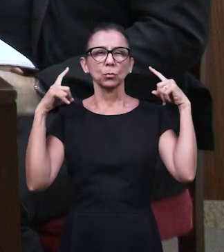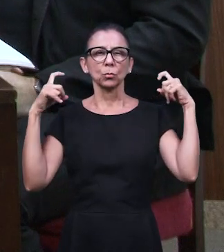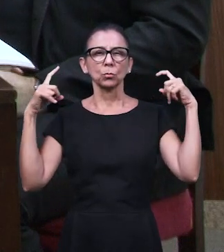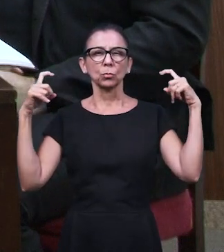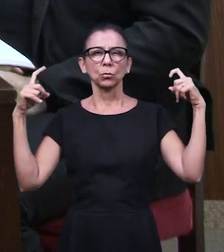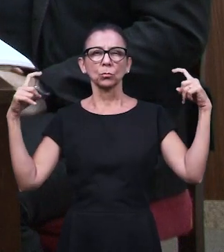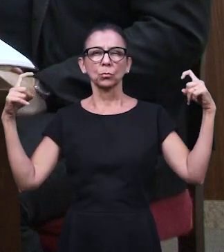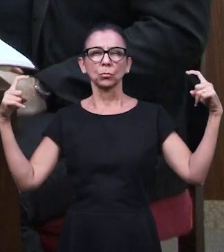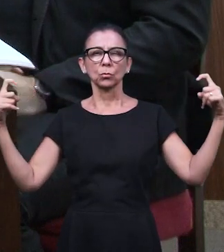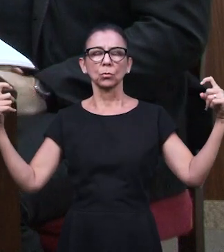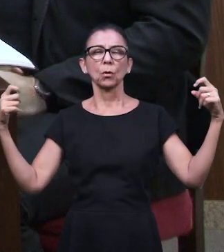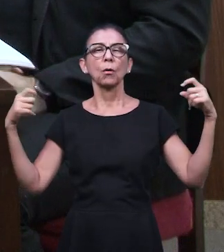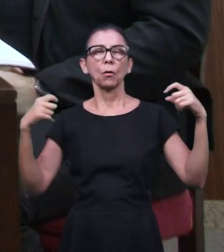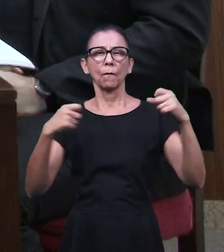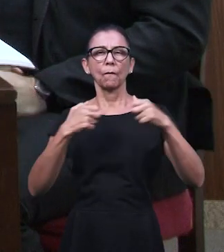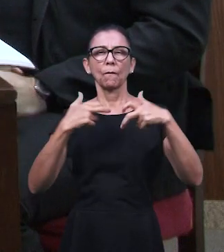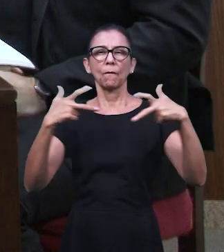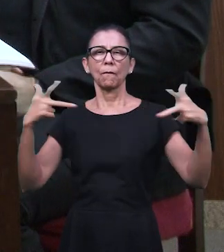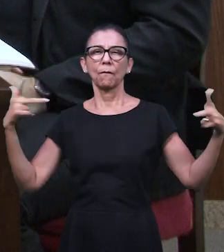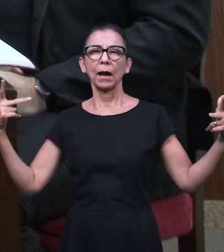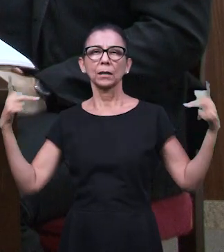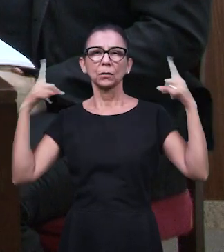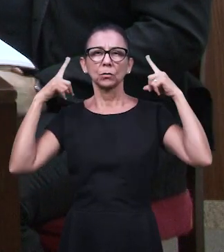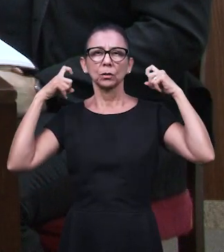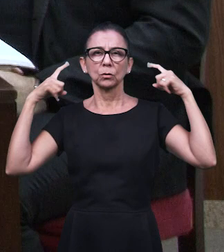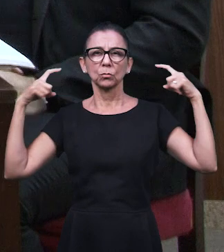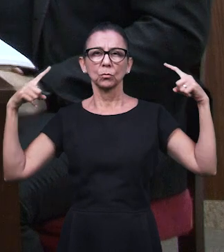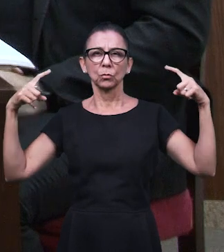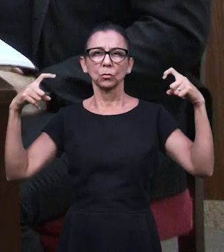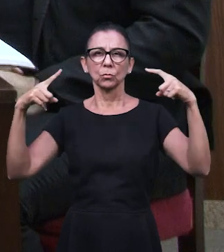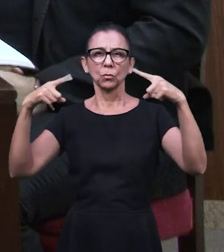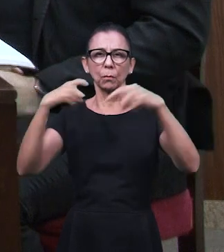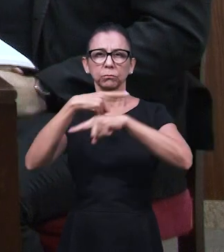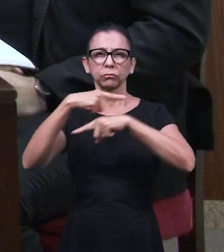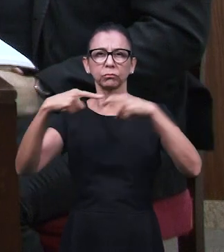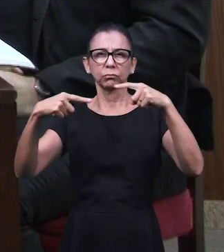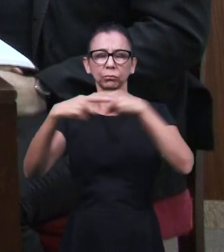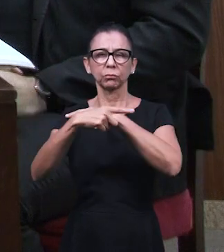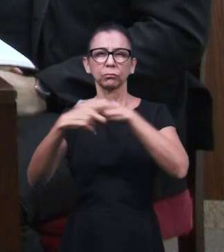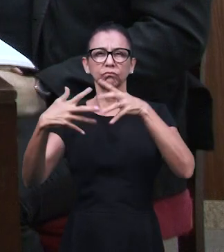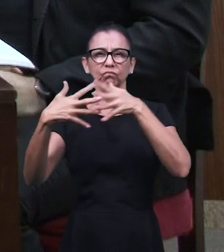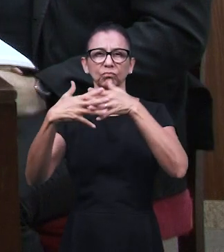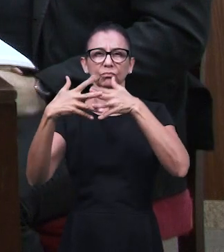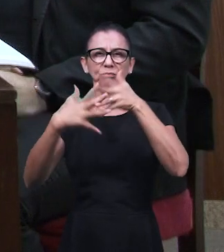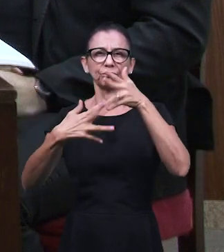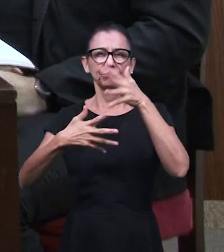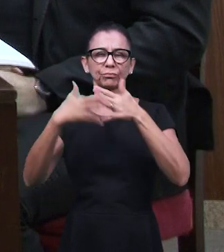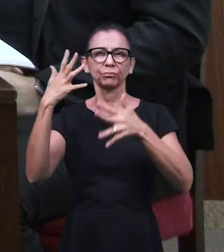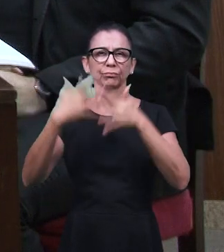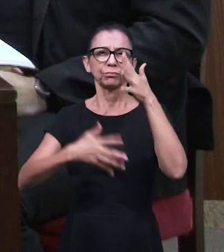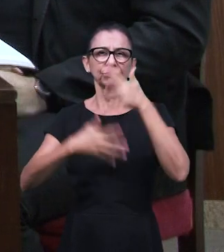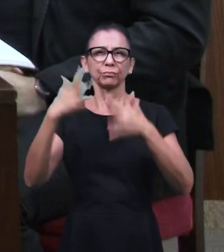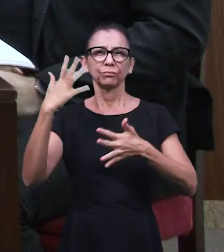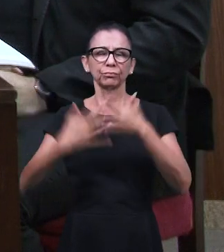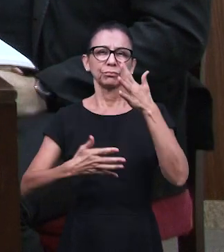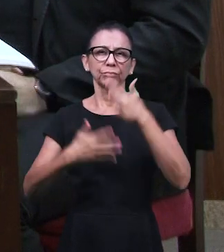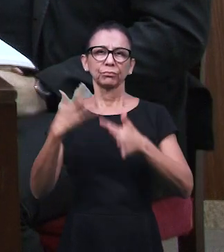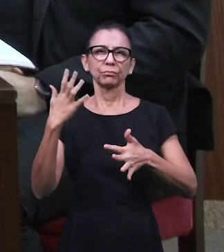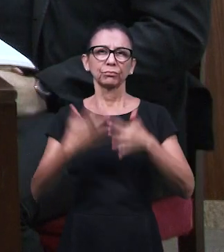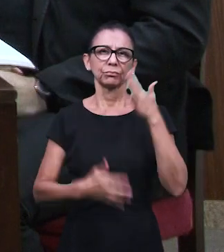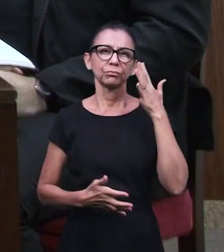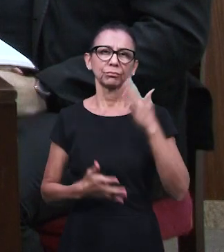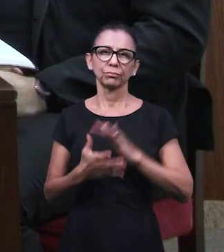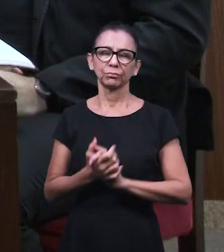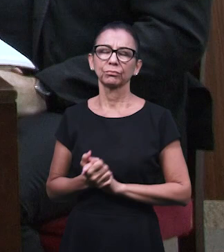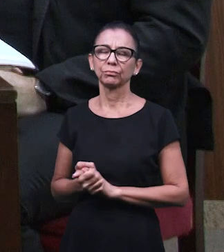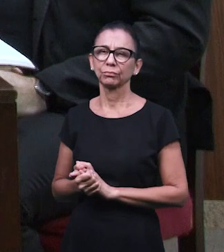há uma interferência. E quando nós pensamos na obra do Senhor, a obra do Senhor ela não pode ter interferência. Tudo aquilo que é nosso,